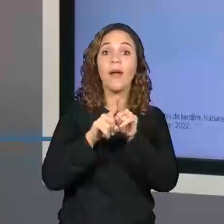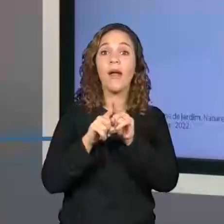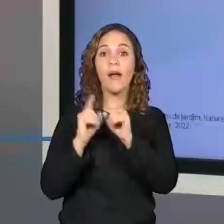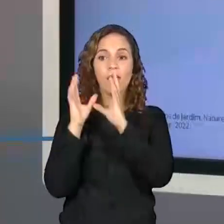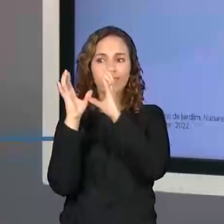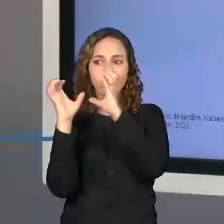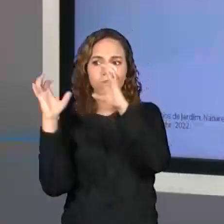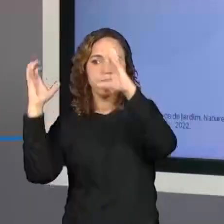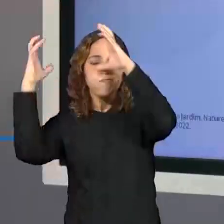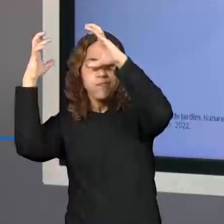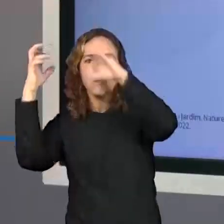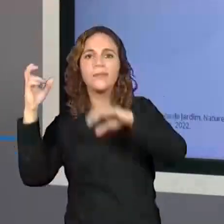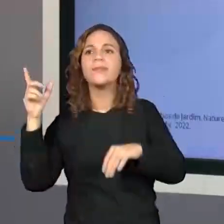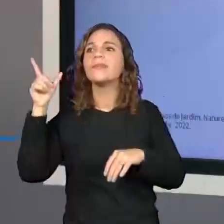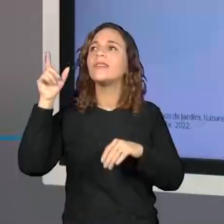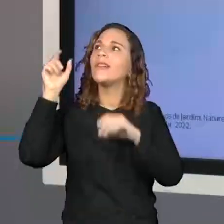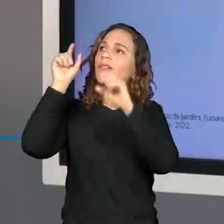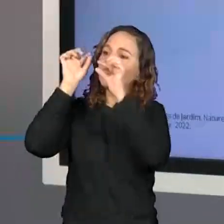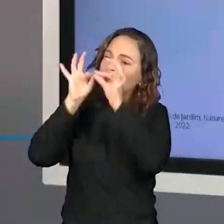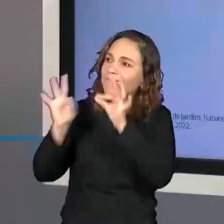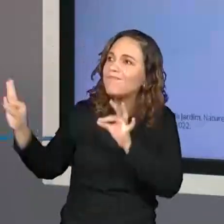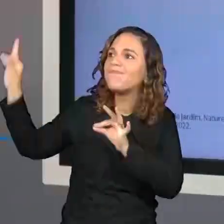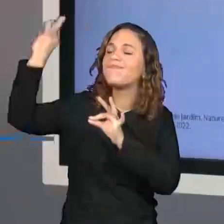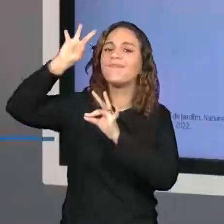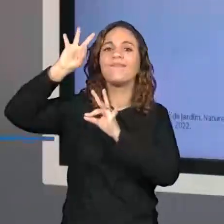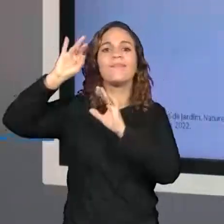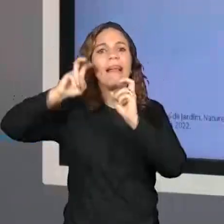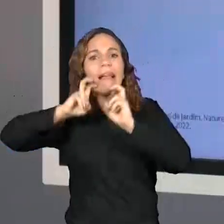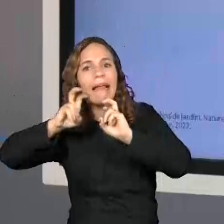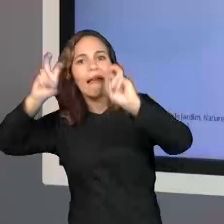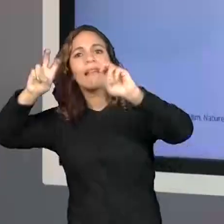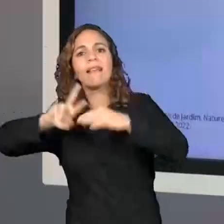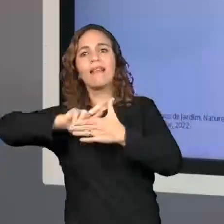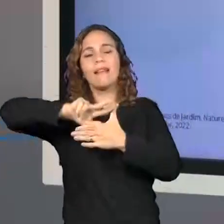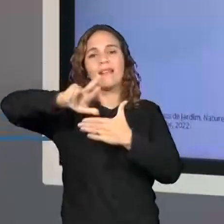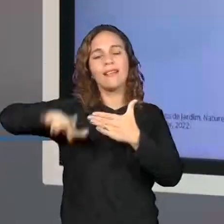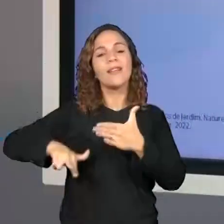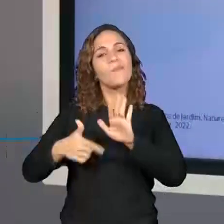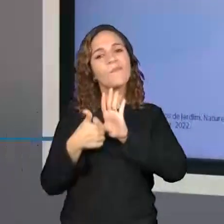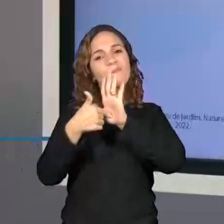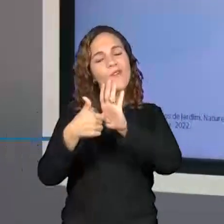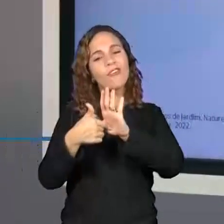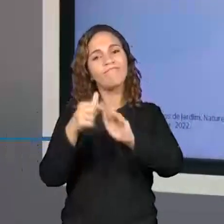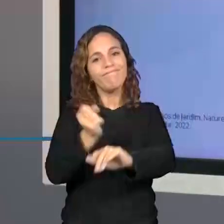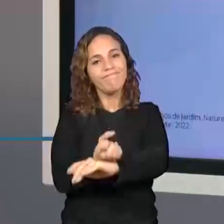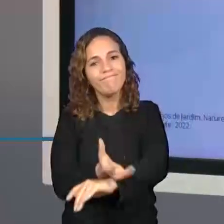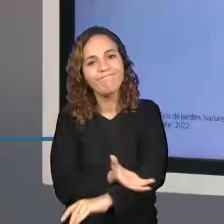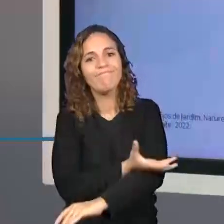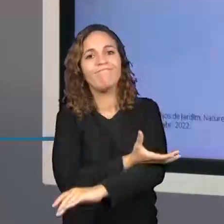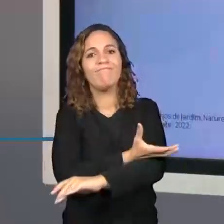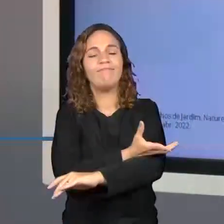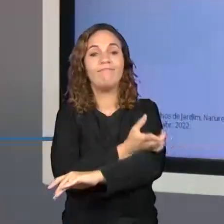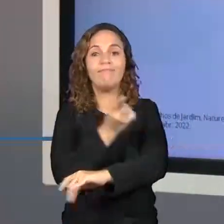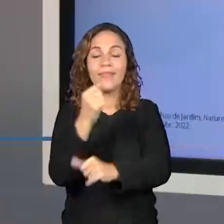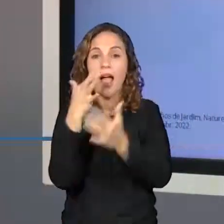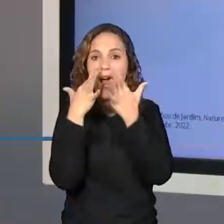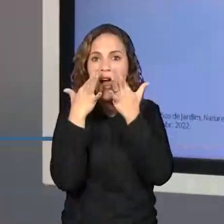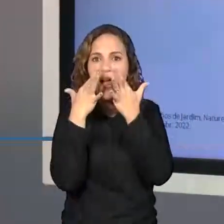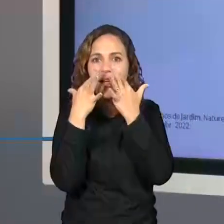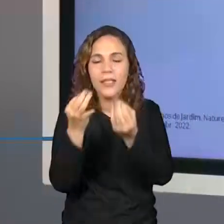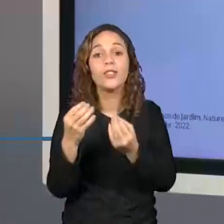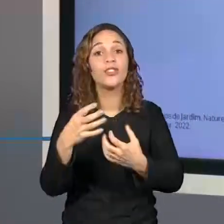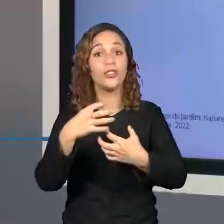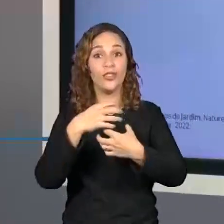para transmitir mais mensagens, mais sensações daquilo que está sendo contado na história. Então, você tem que ficar atento à